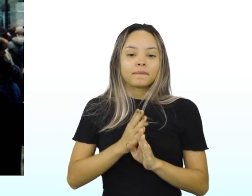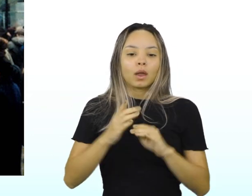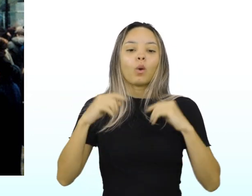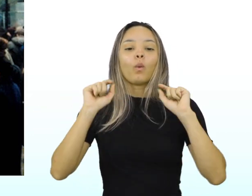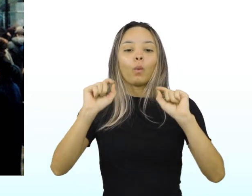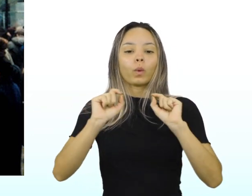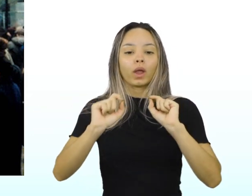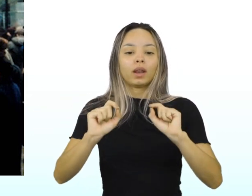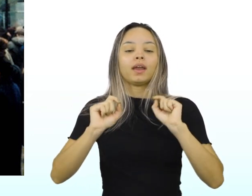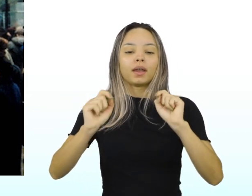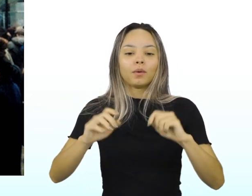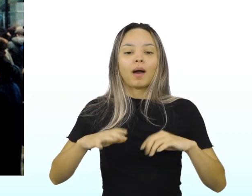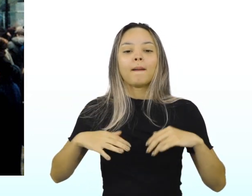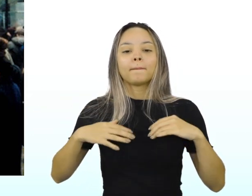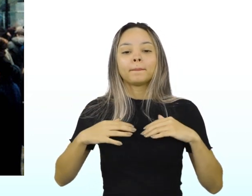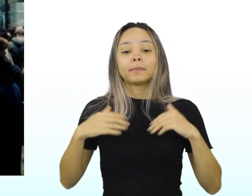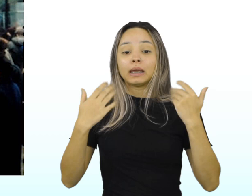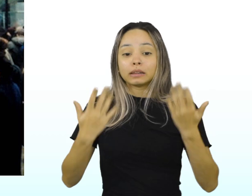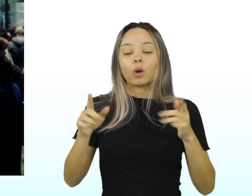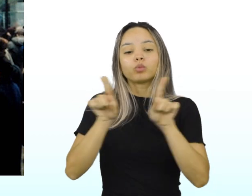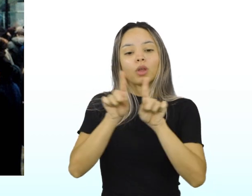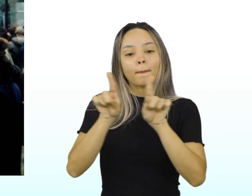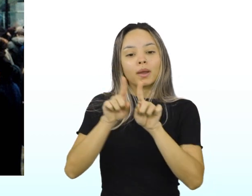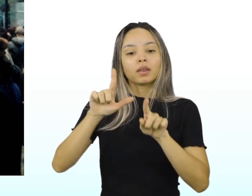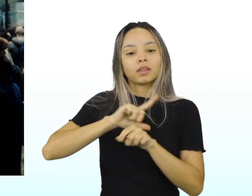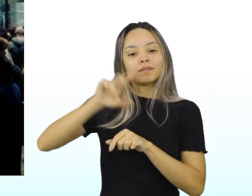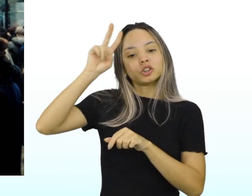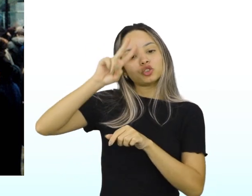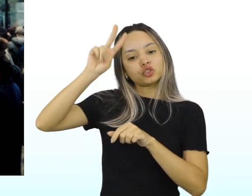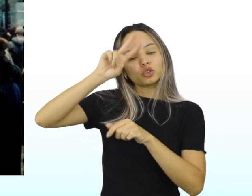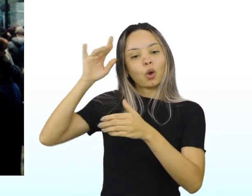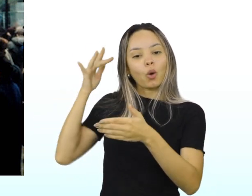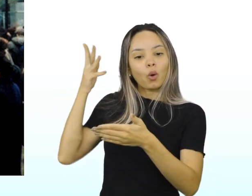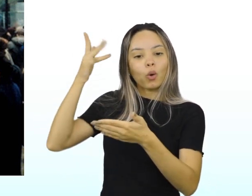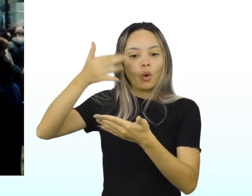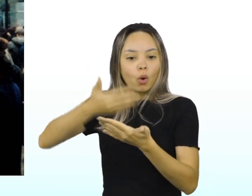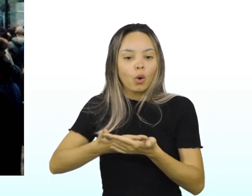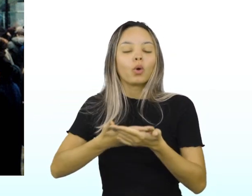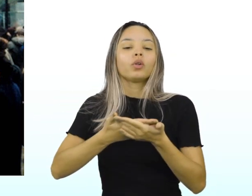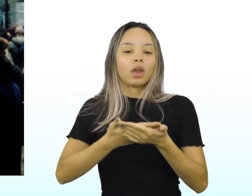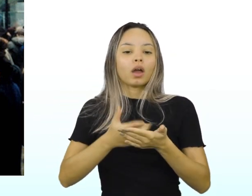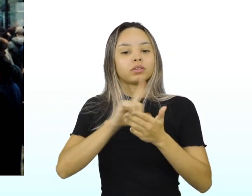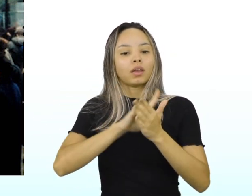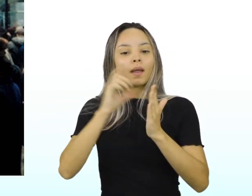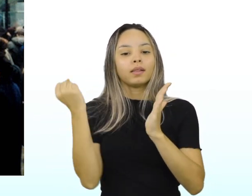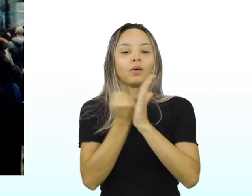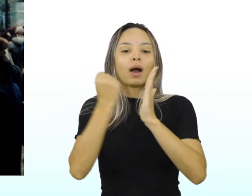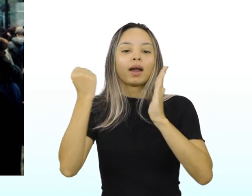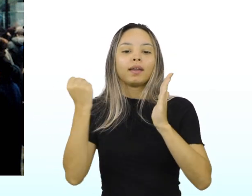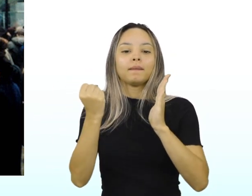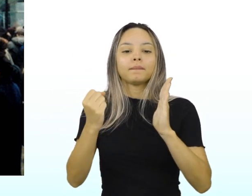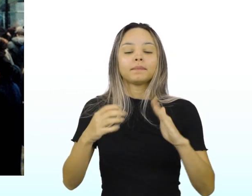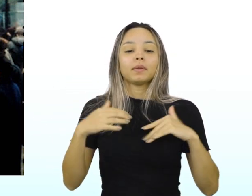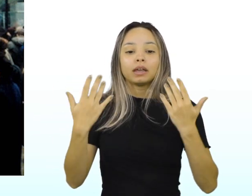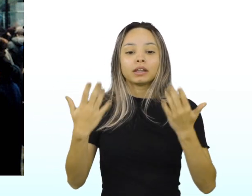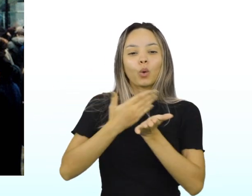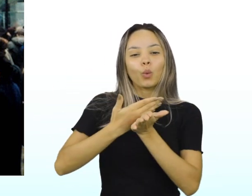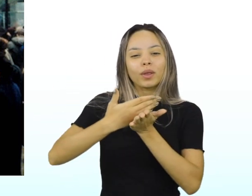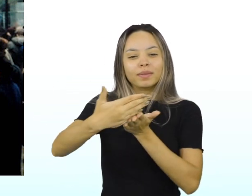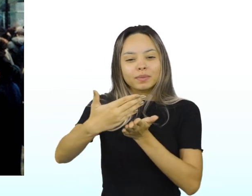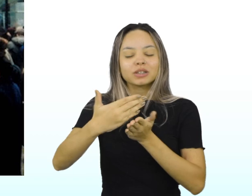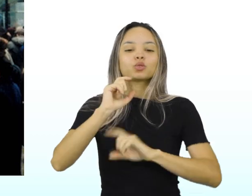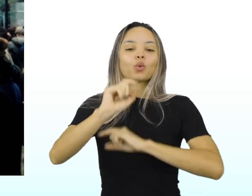para boa parte dessa população. Os livros de história, os historiadores como um todo, marcam esse período como o início